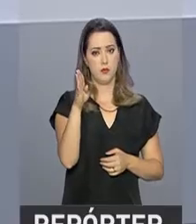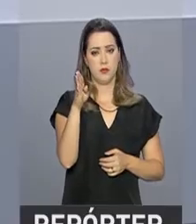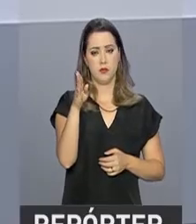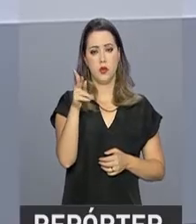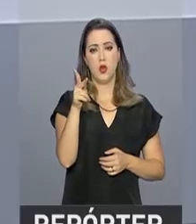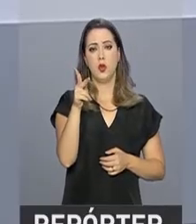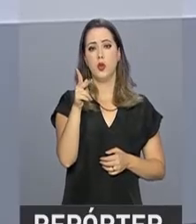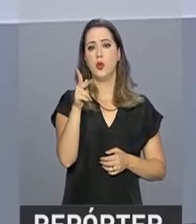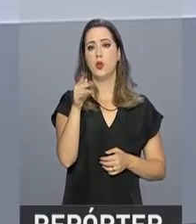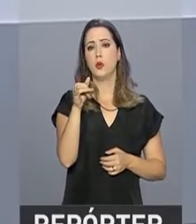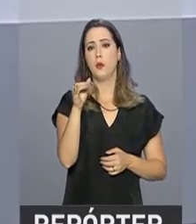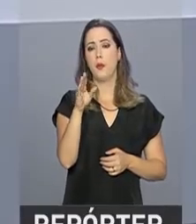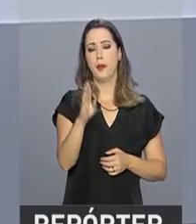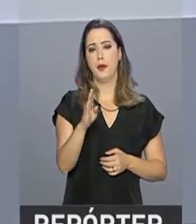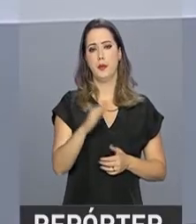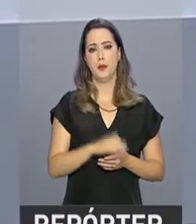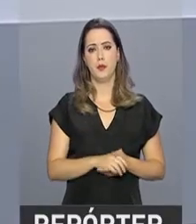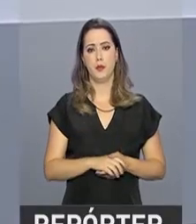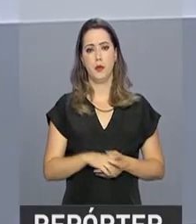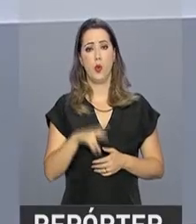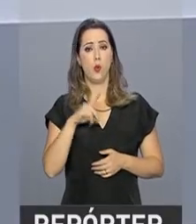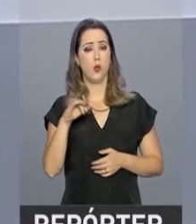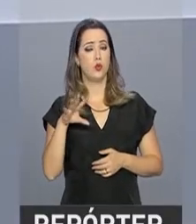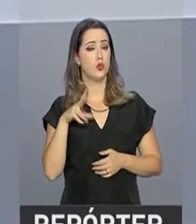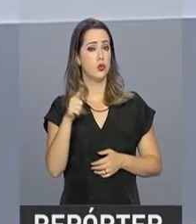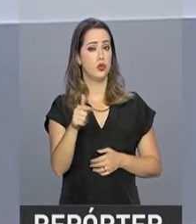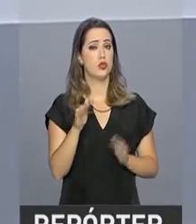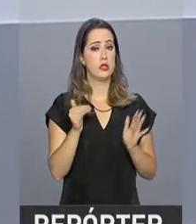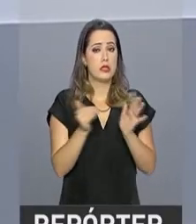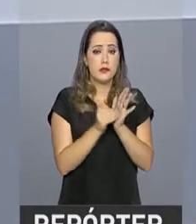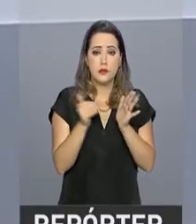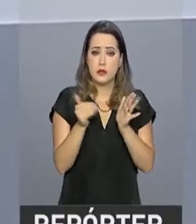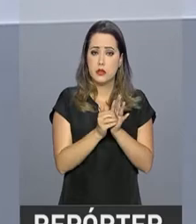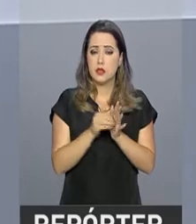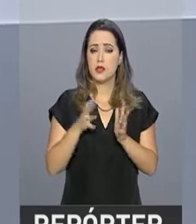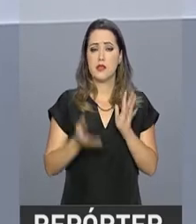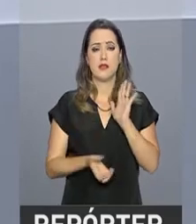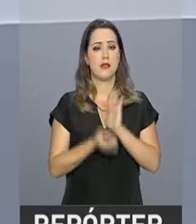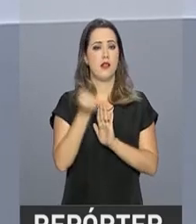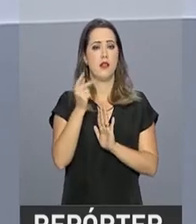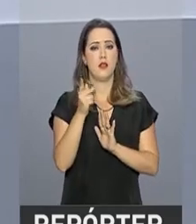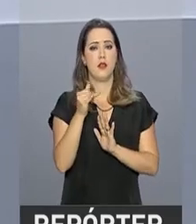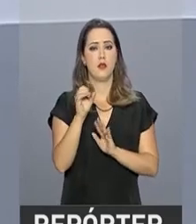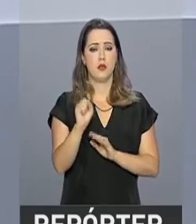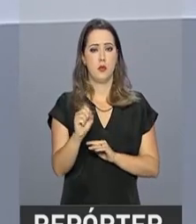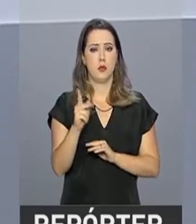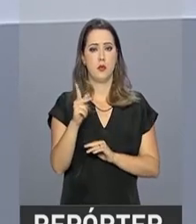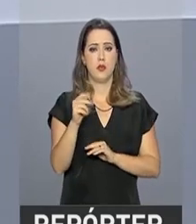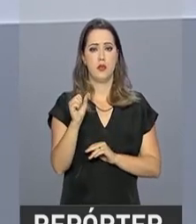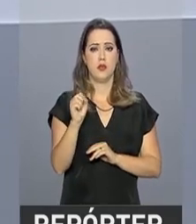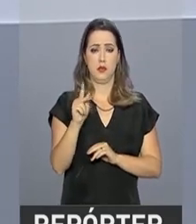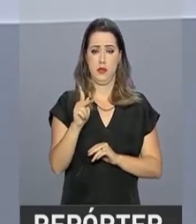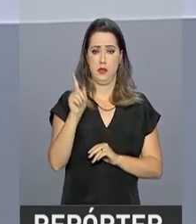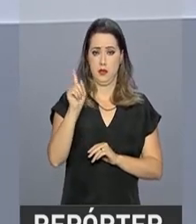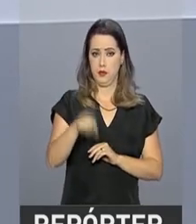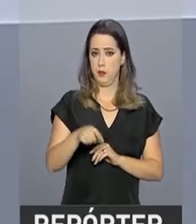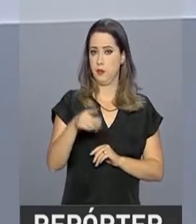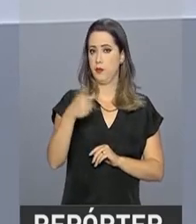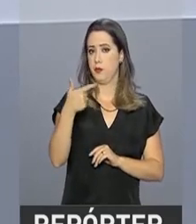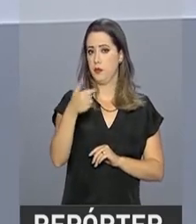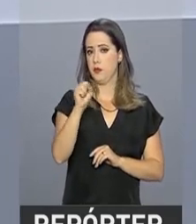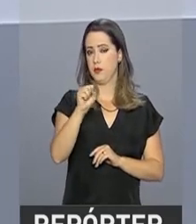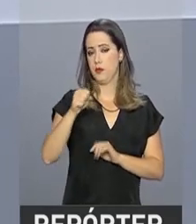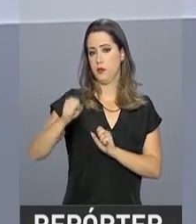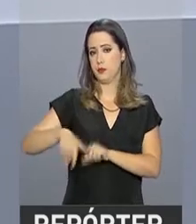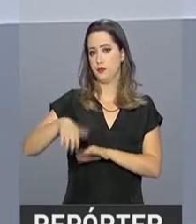a data limite para pessoas de todas as idades sacarem o pis pasep é 28 de setembro deste ano